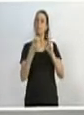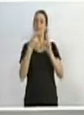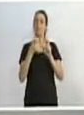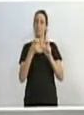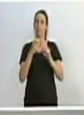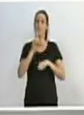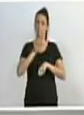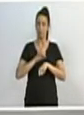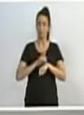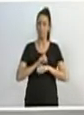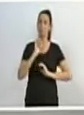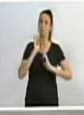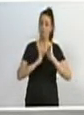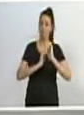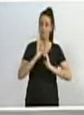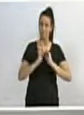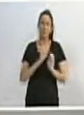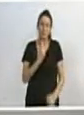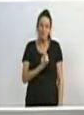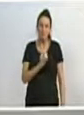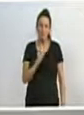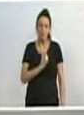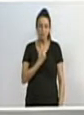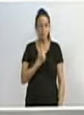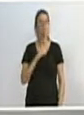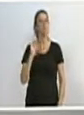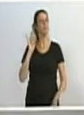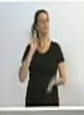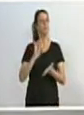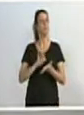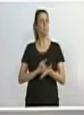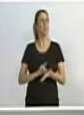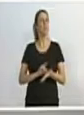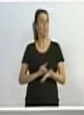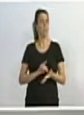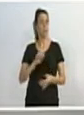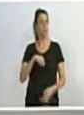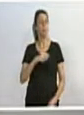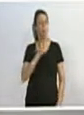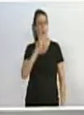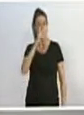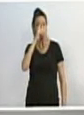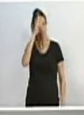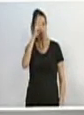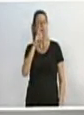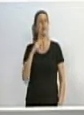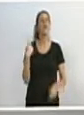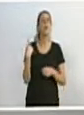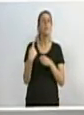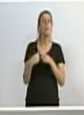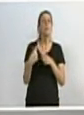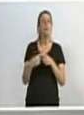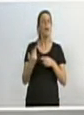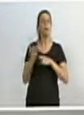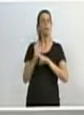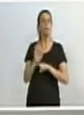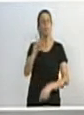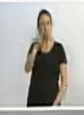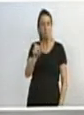que foi, assim, uma ação muito feliz, né, que veio contemplar essas pessoas que